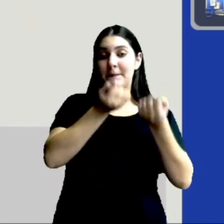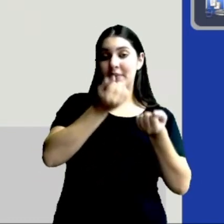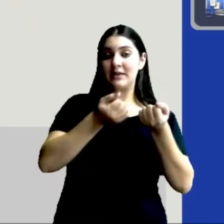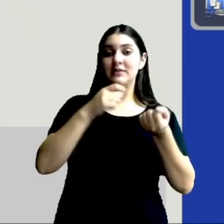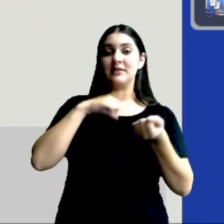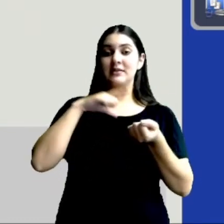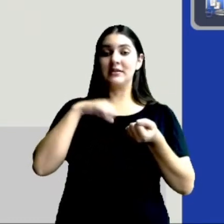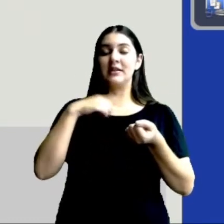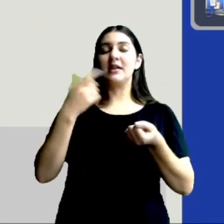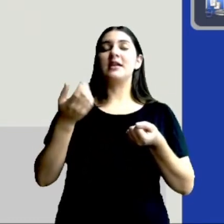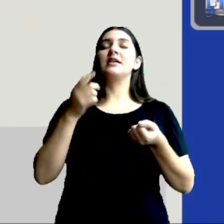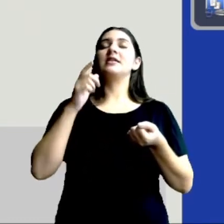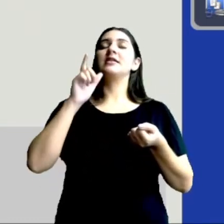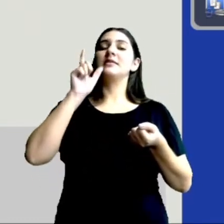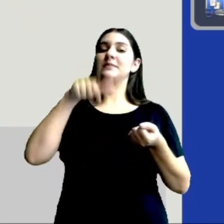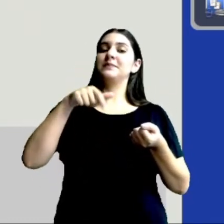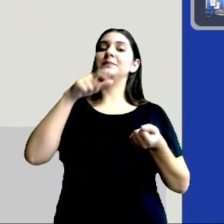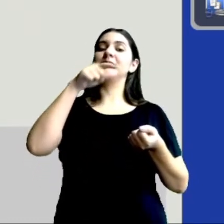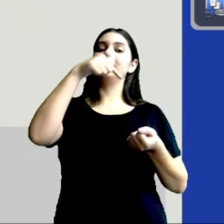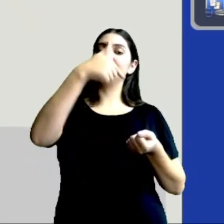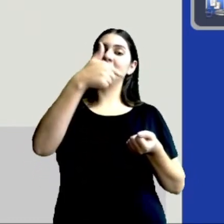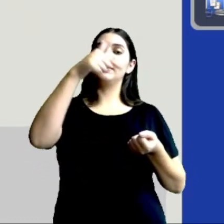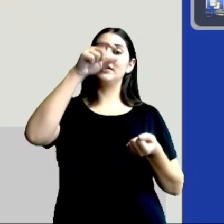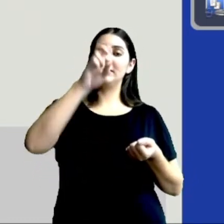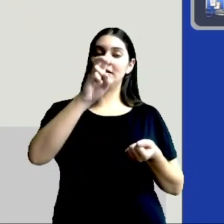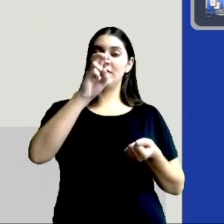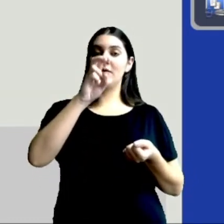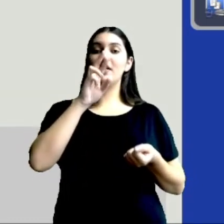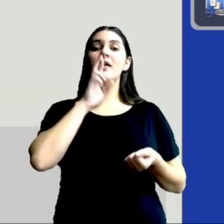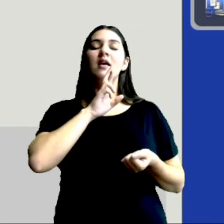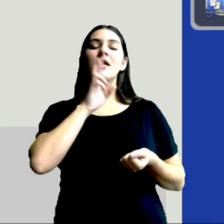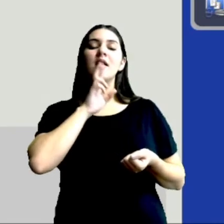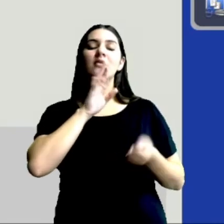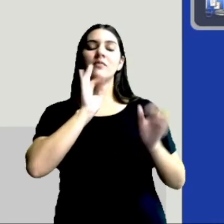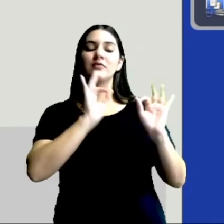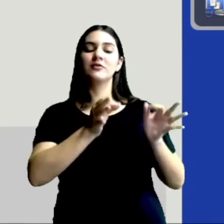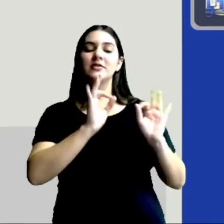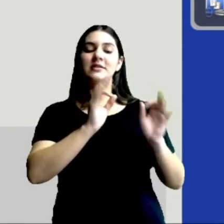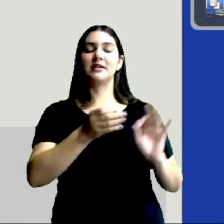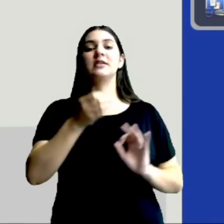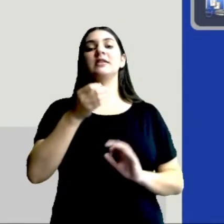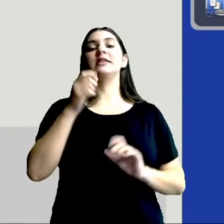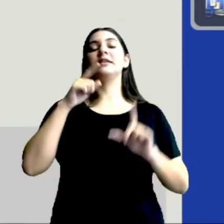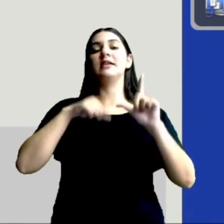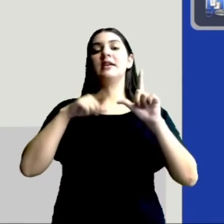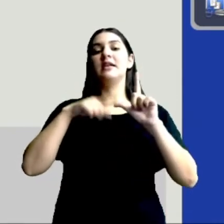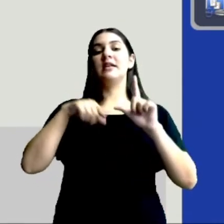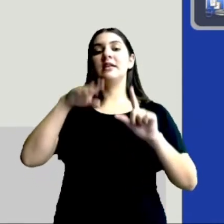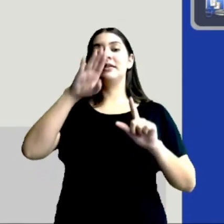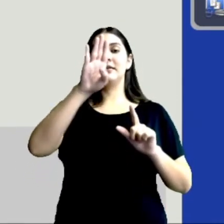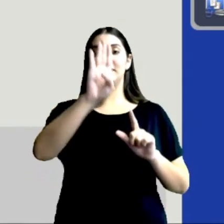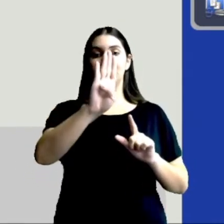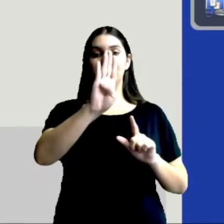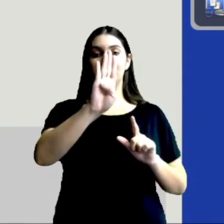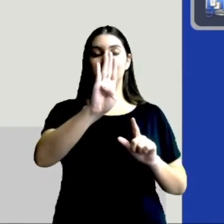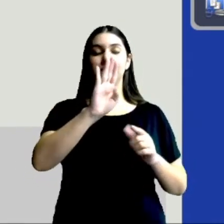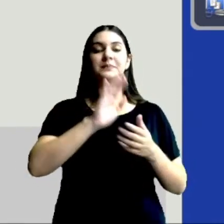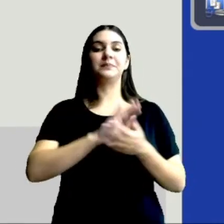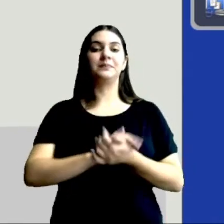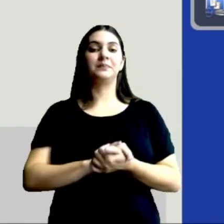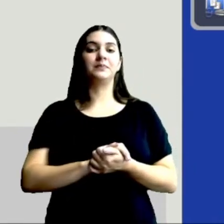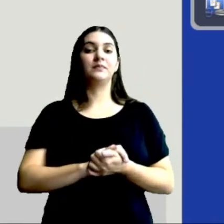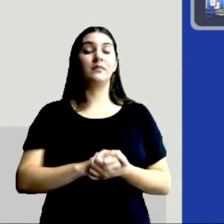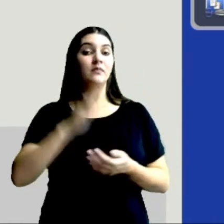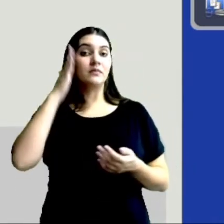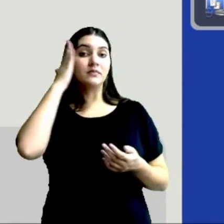modo que a resposta correta aqui é a letra B, né, pessoal? Olha aí, item correto.